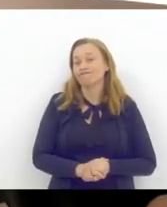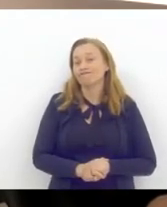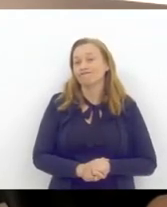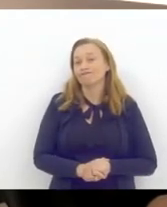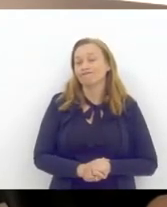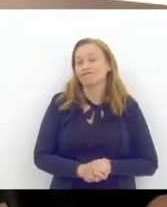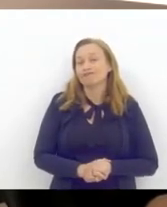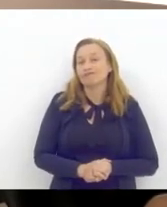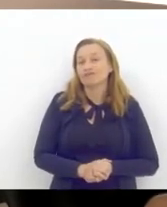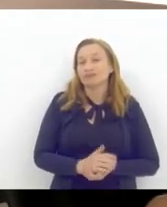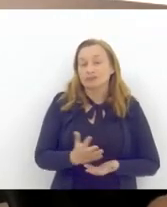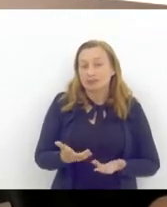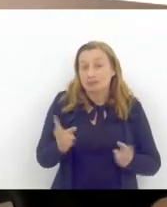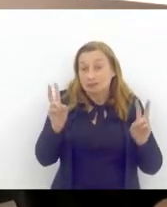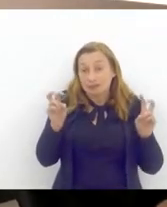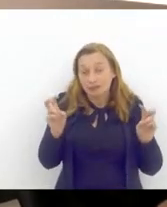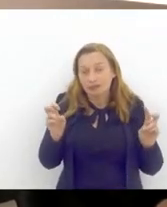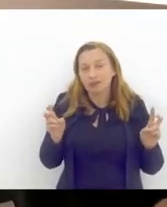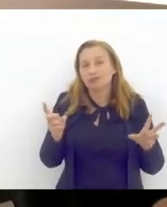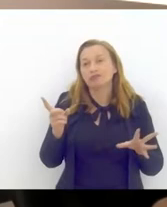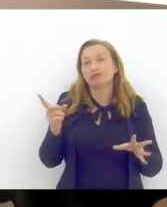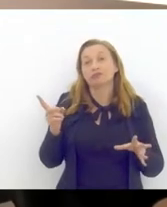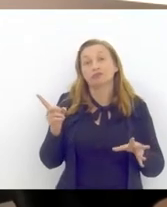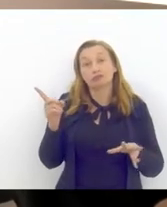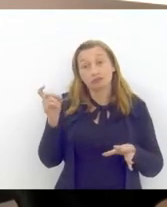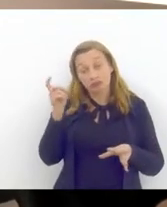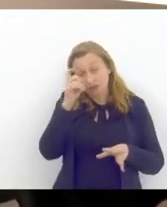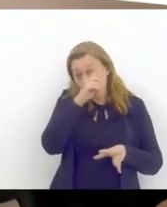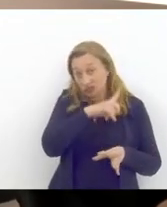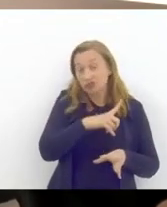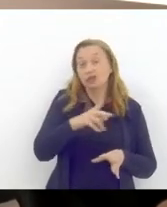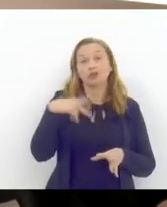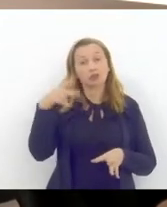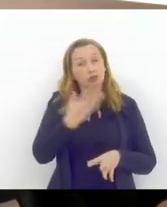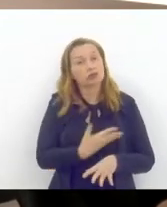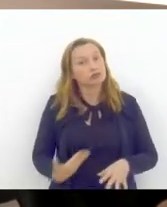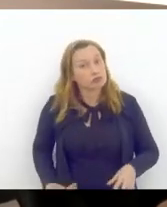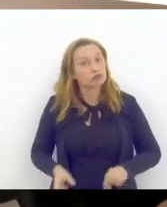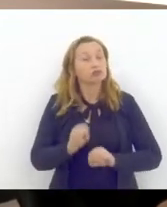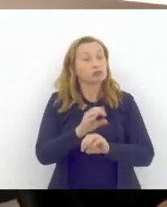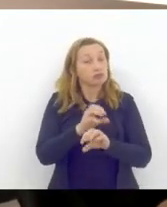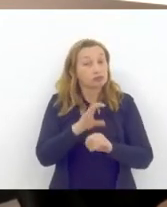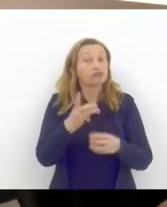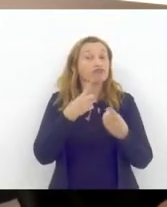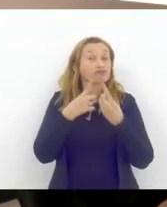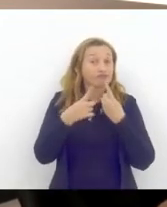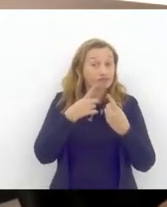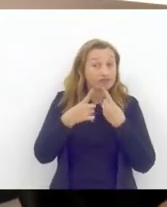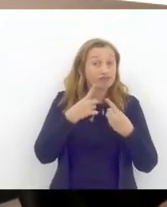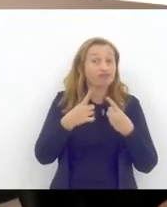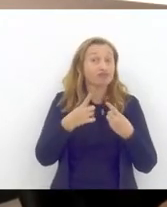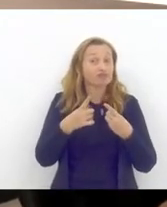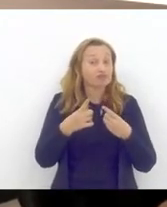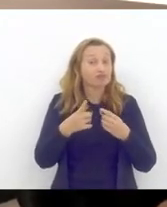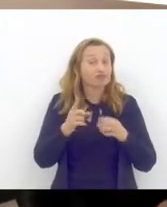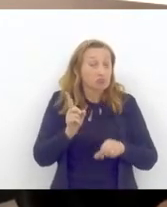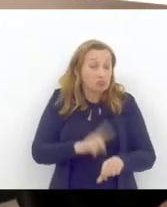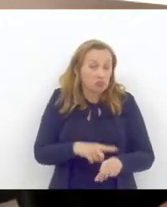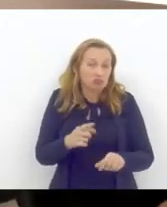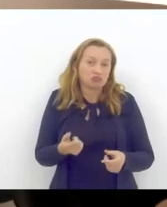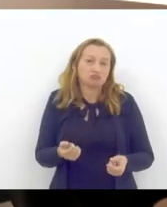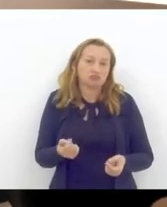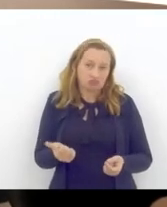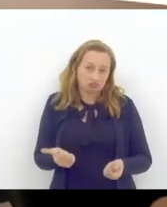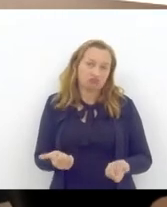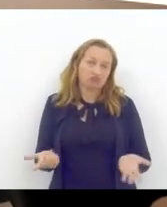justa, afinal de contas, um tema relevantíssimo, até para a política pública educacional, para uma discussão de pouco tempo, né? É o que a